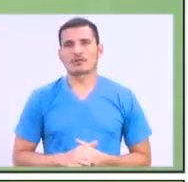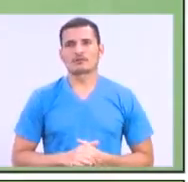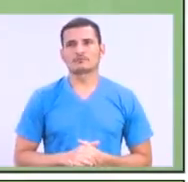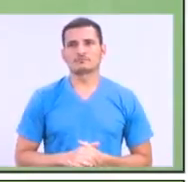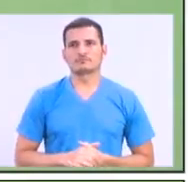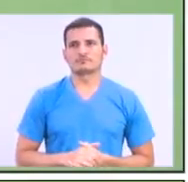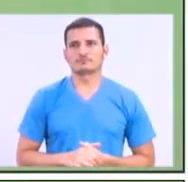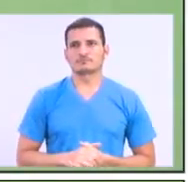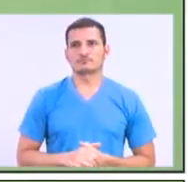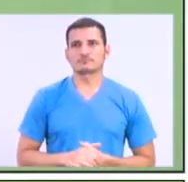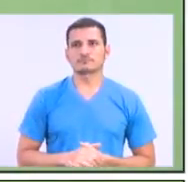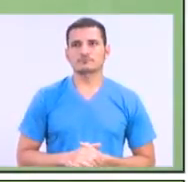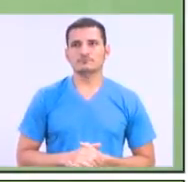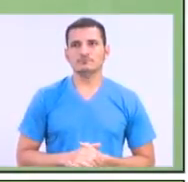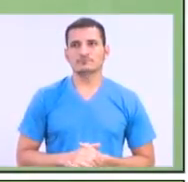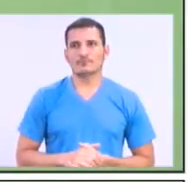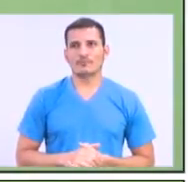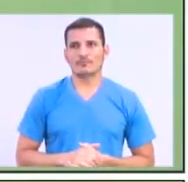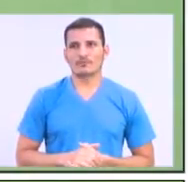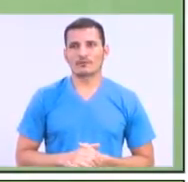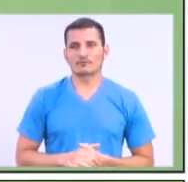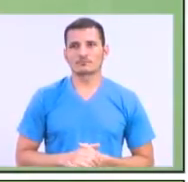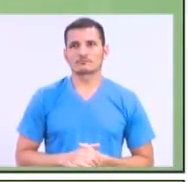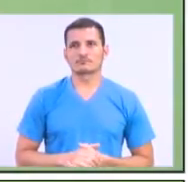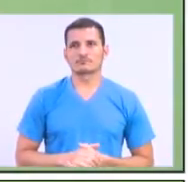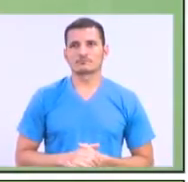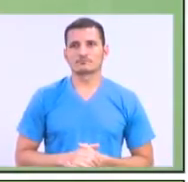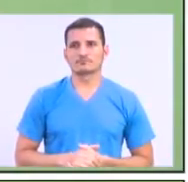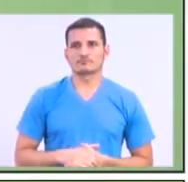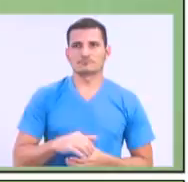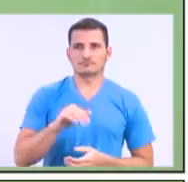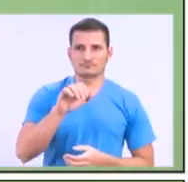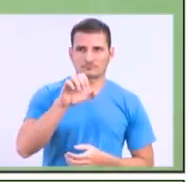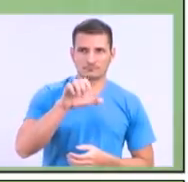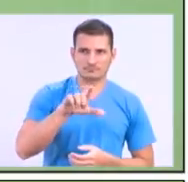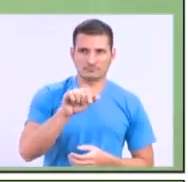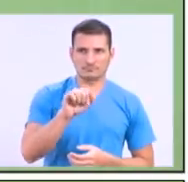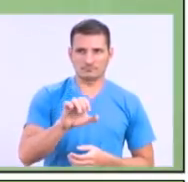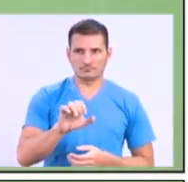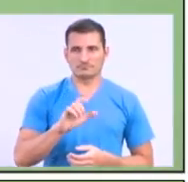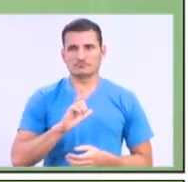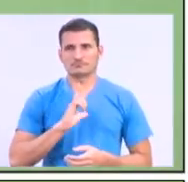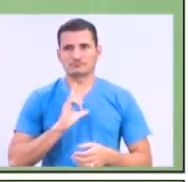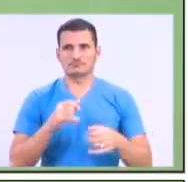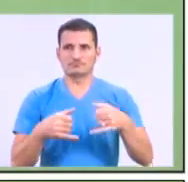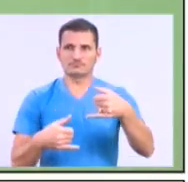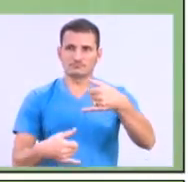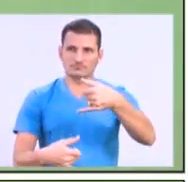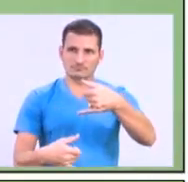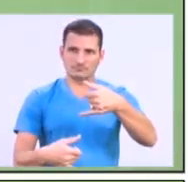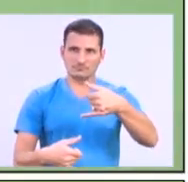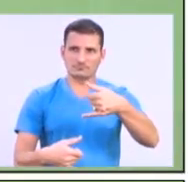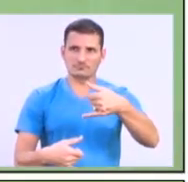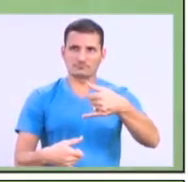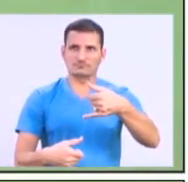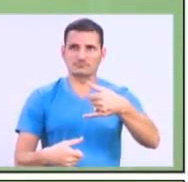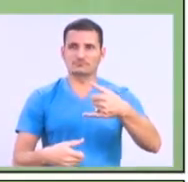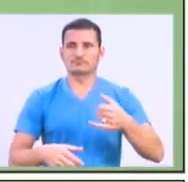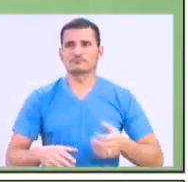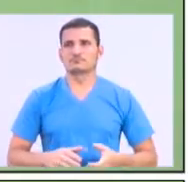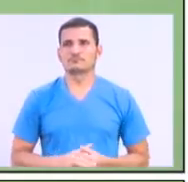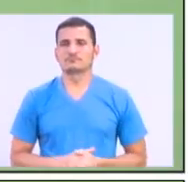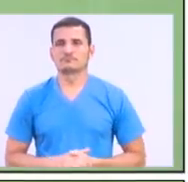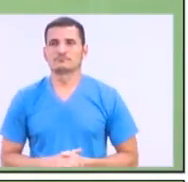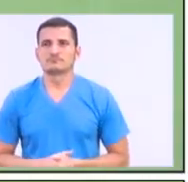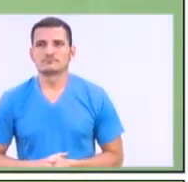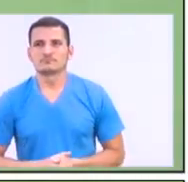certo? No else nós temos abertura de chaves, fechamento de chaves. Percebam que o else, ele não existe, ele